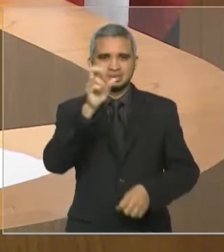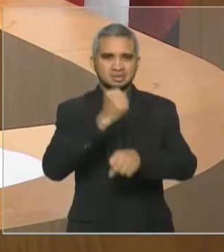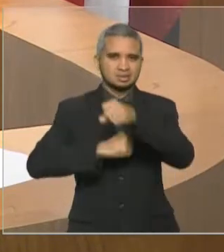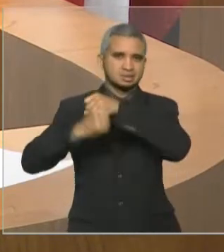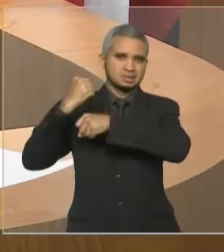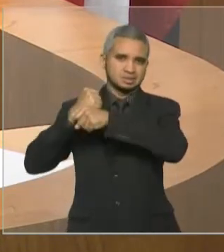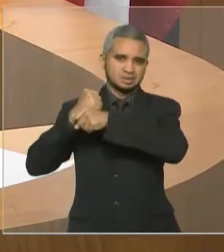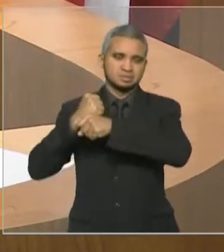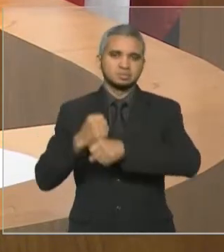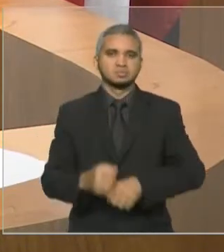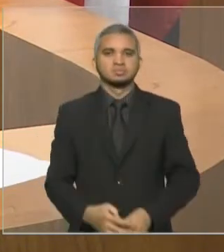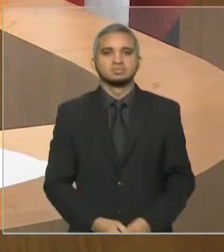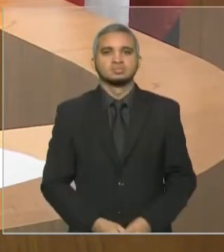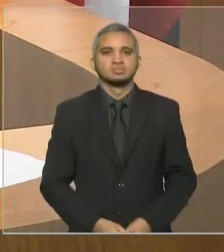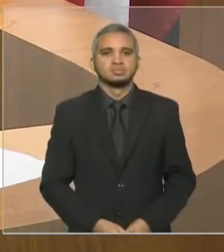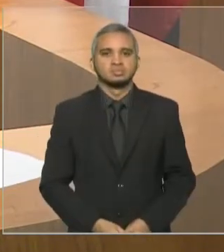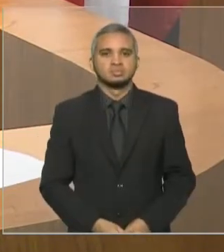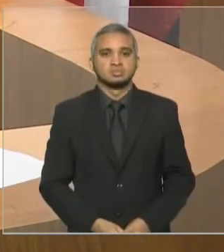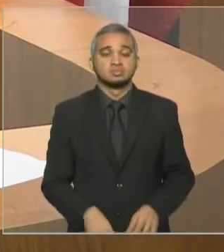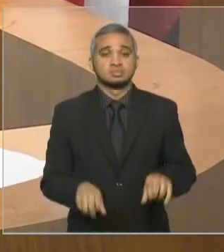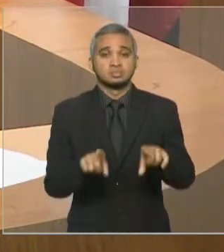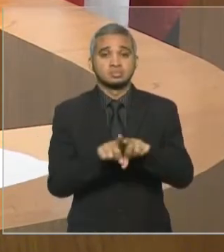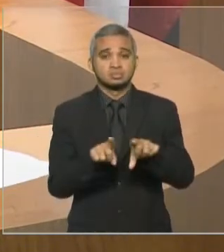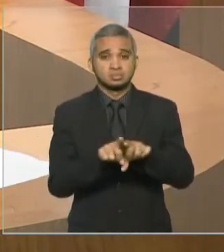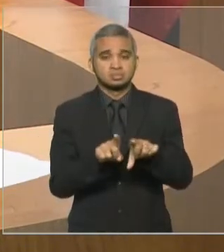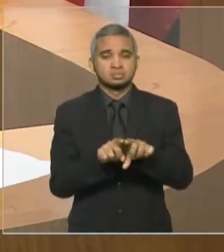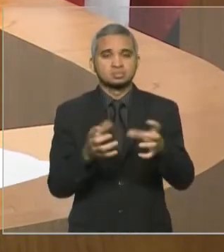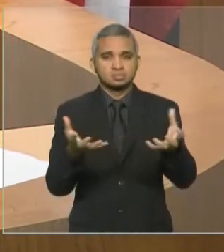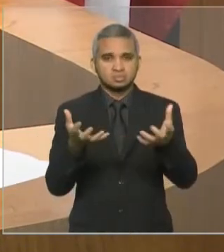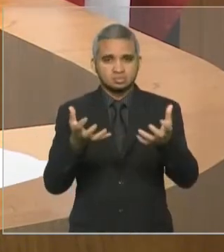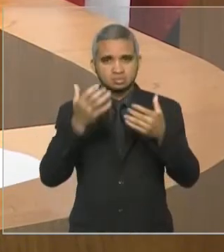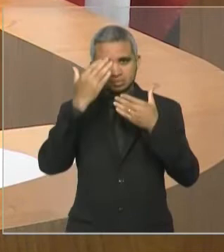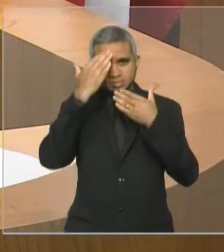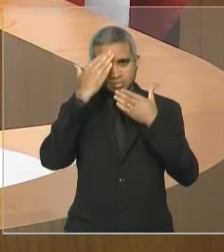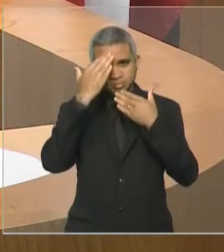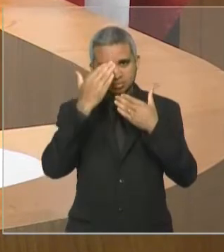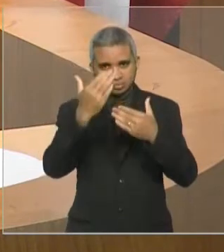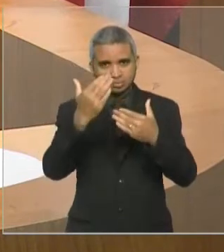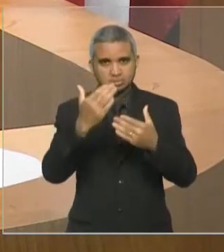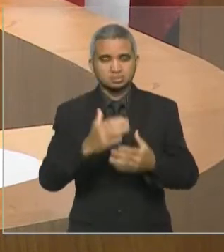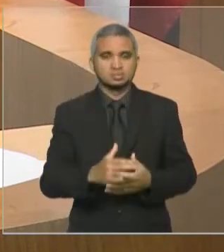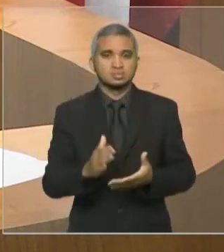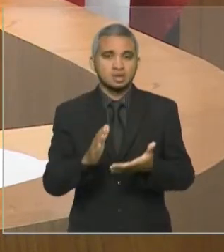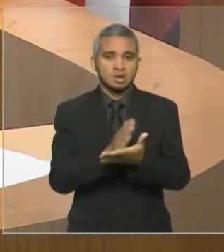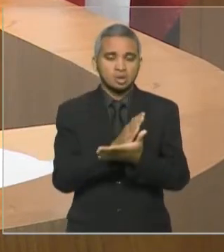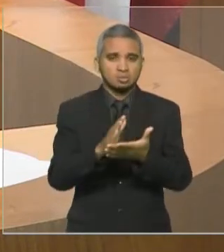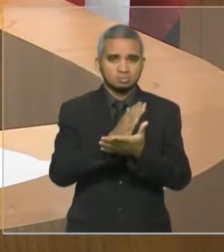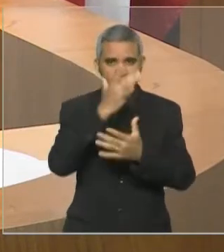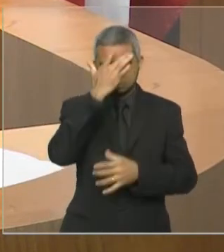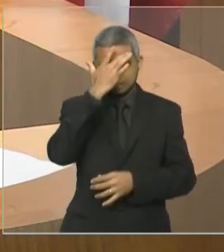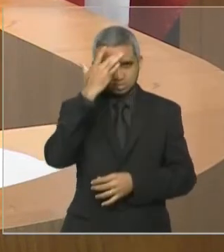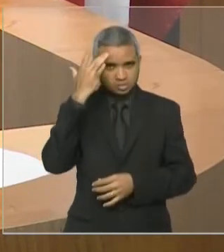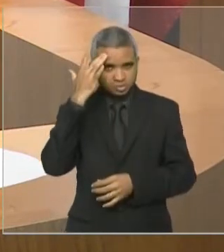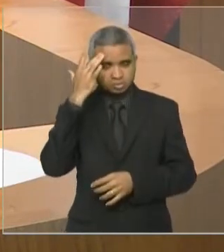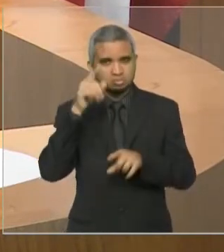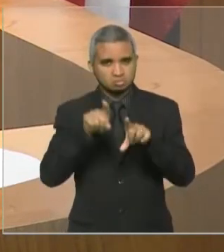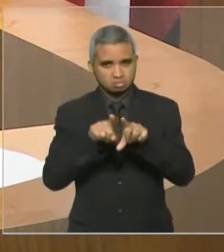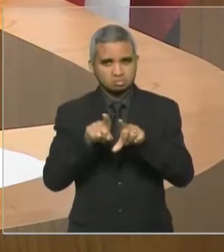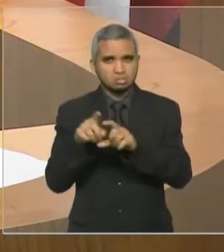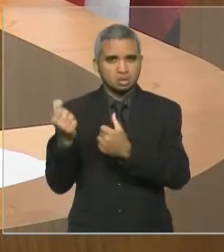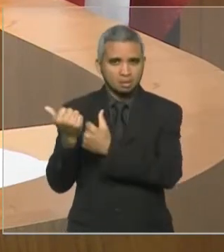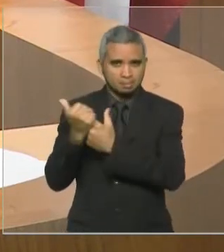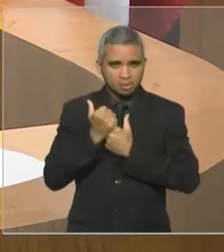aproveitar a oportunidade também para agradecer a algumas pessoas que participaram desse